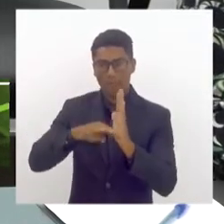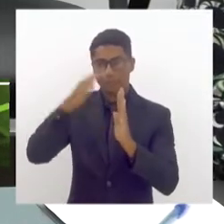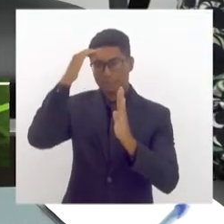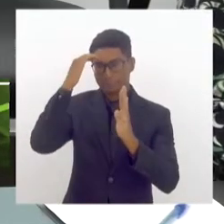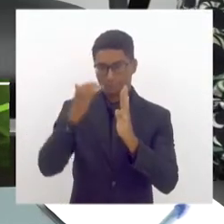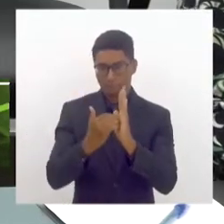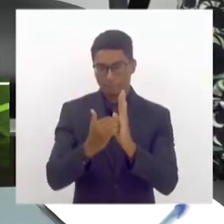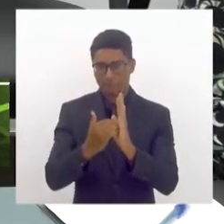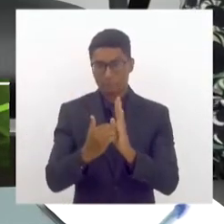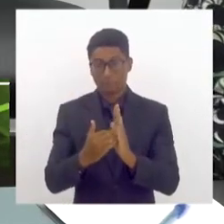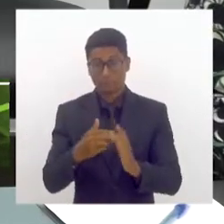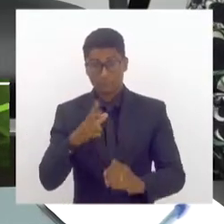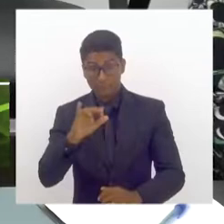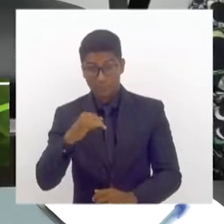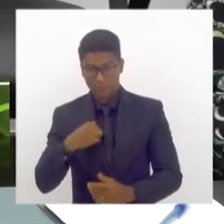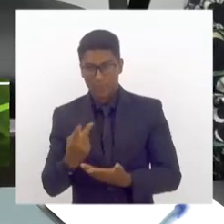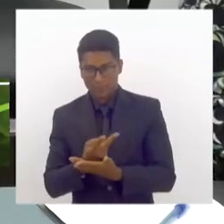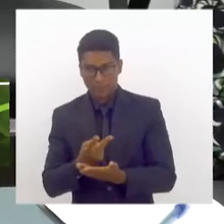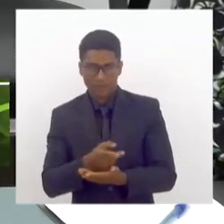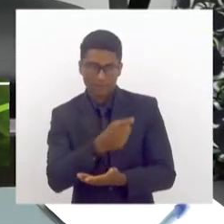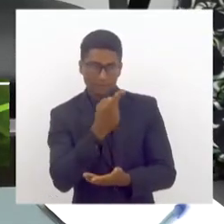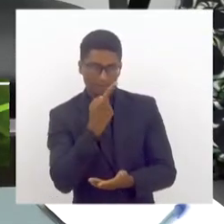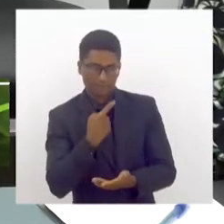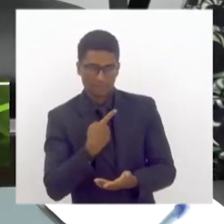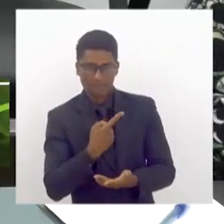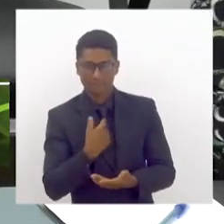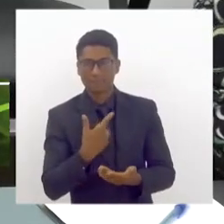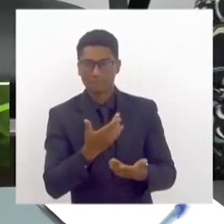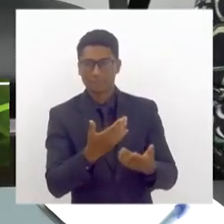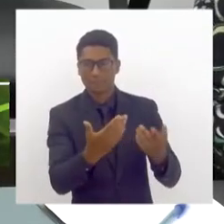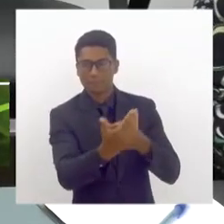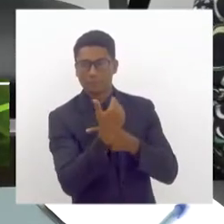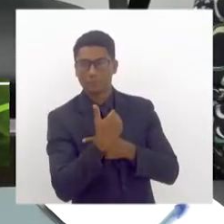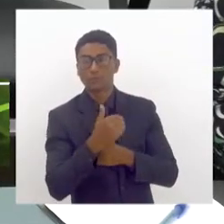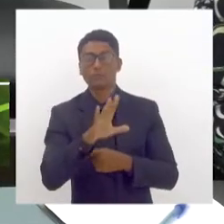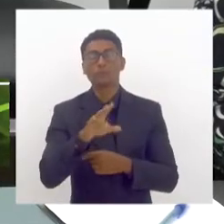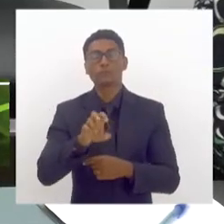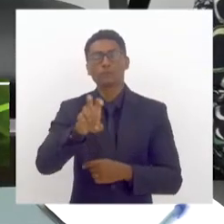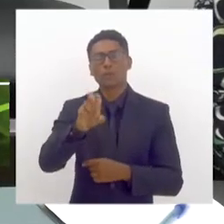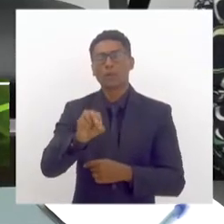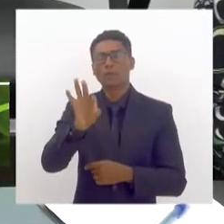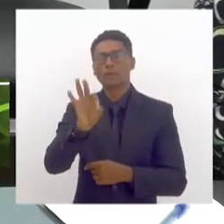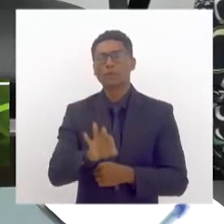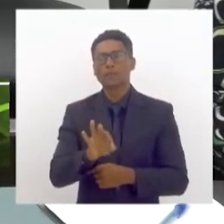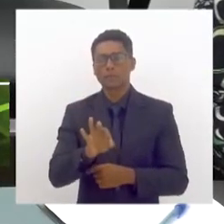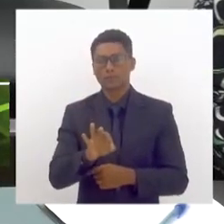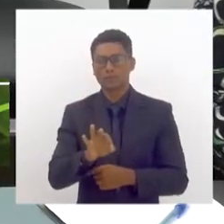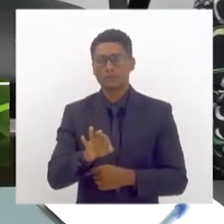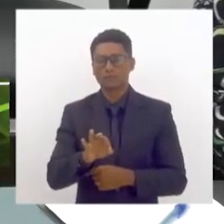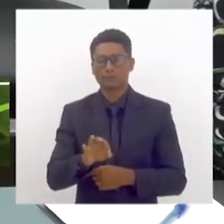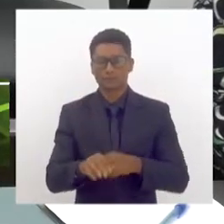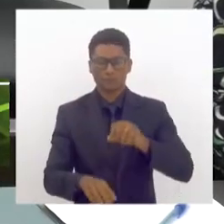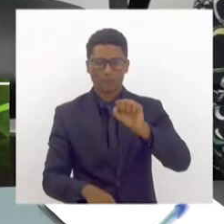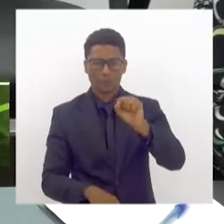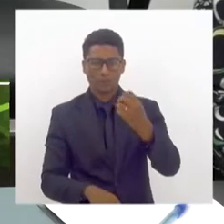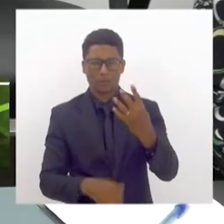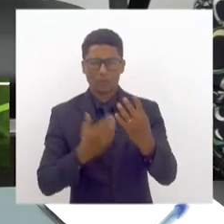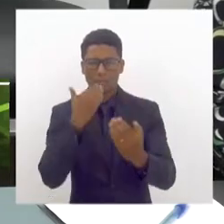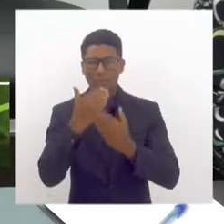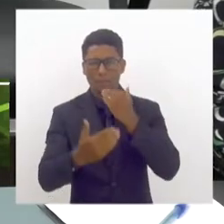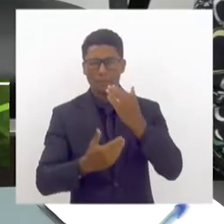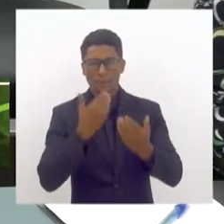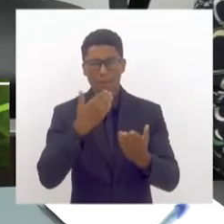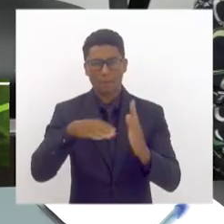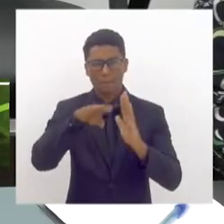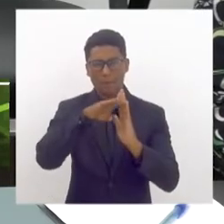Marinette, me corrija se eu estiver errado, mas cerca de 50% desses 84 pedidos de exigência,